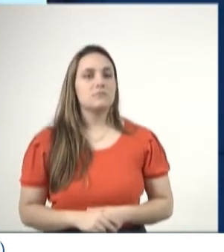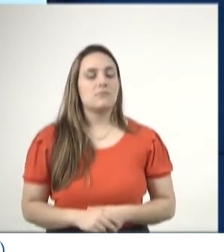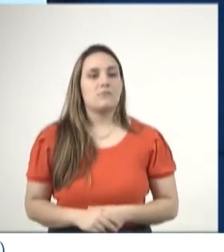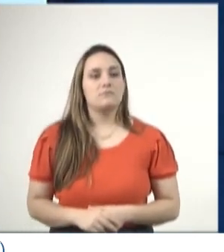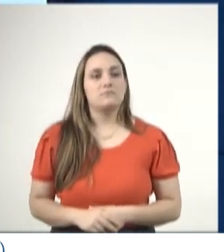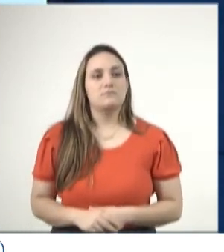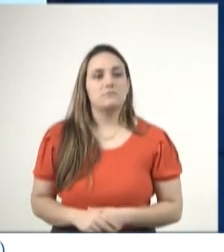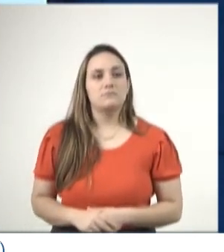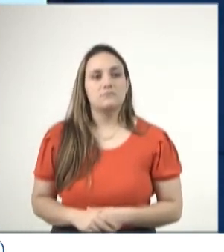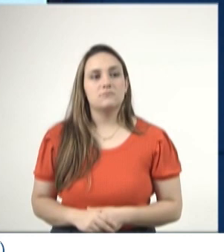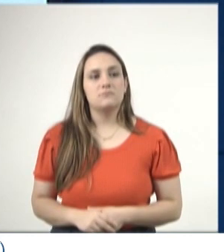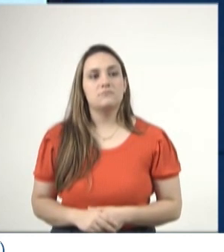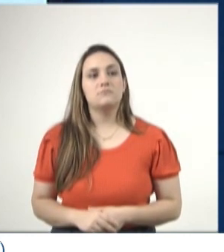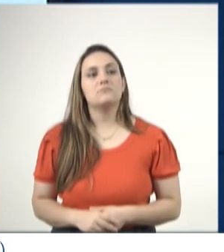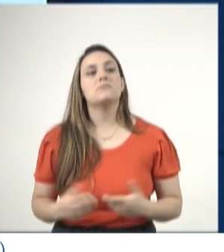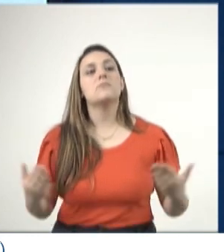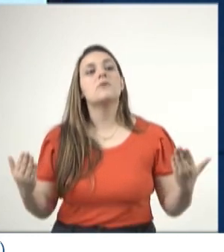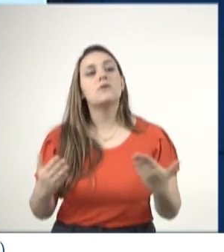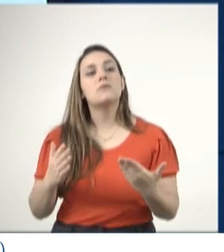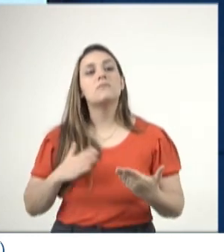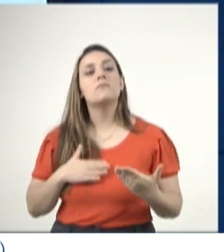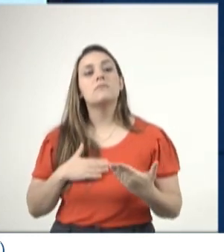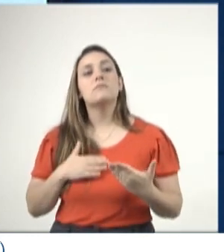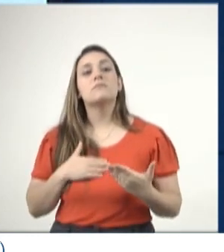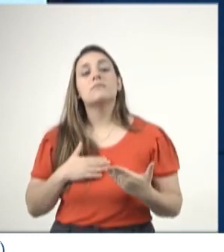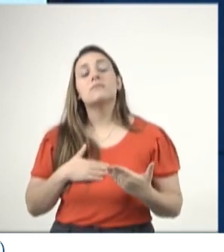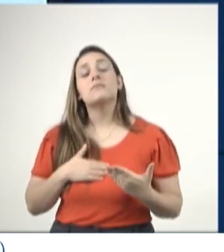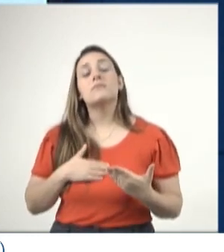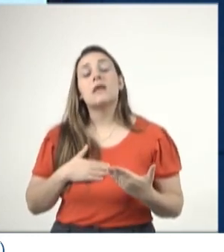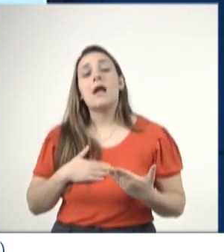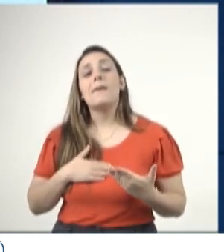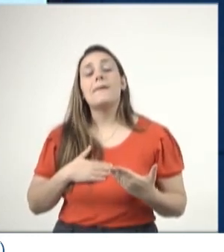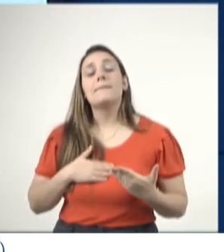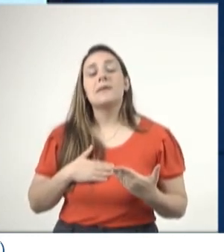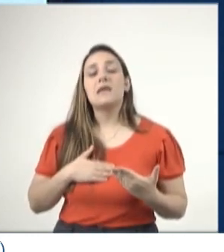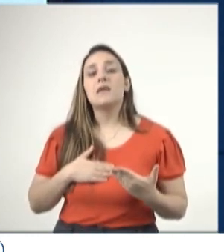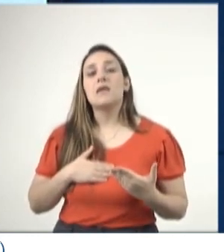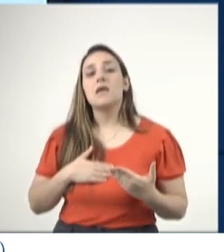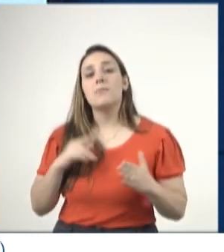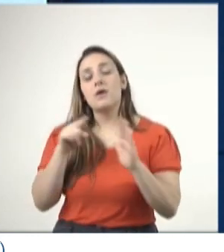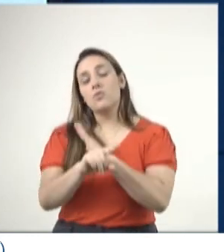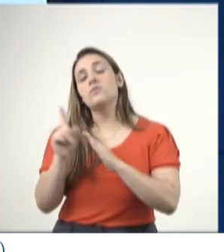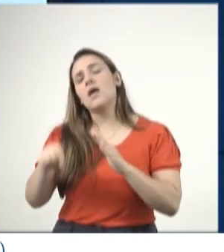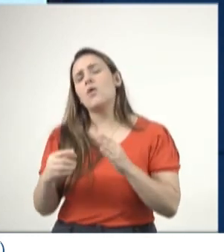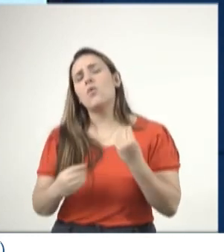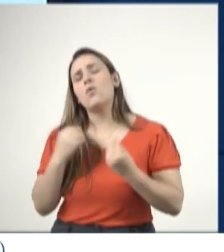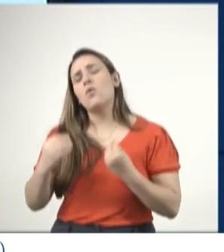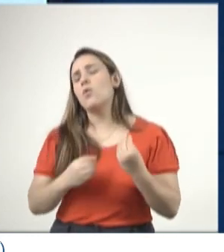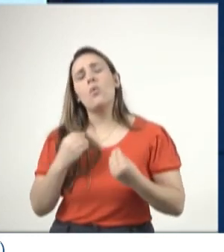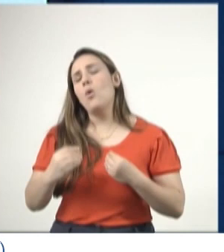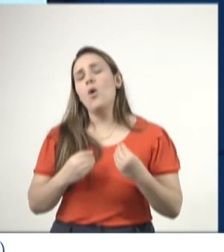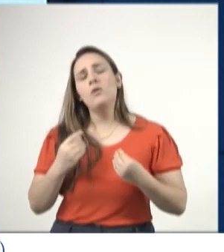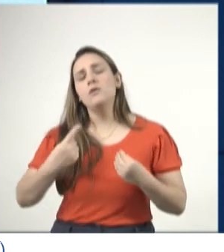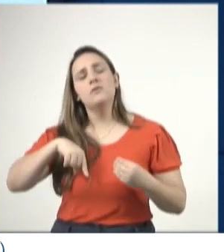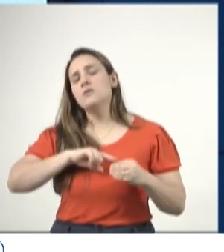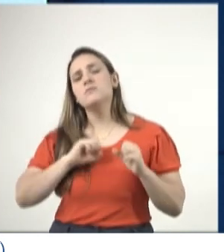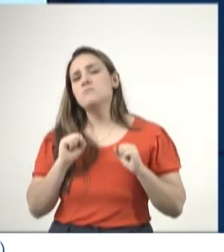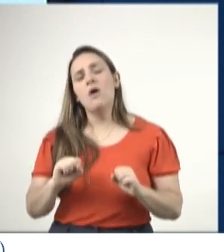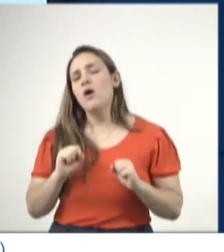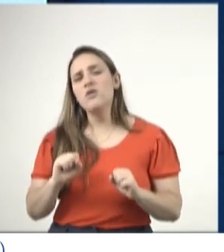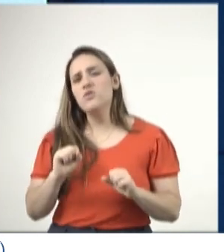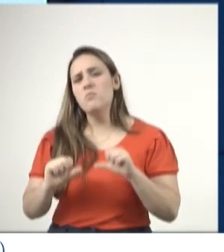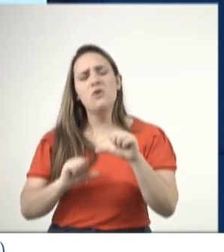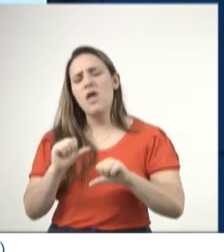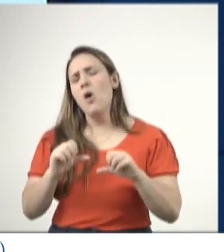E aí eu trago sempre esse questionamento: o que é que a gente pode fazer? Como é que a gente cuida disso? Seja como